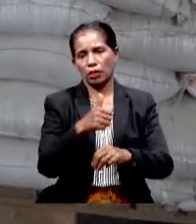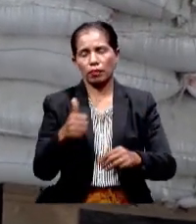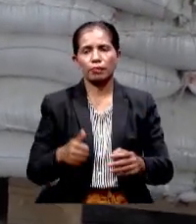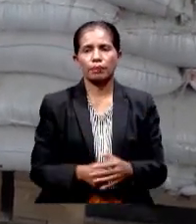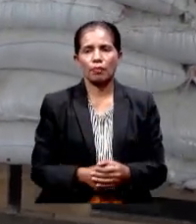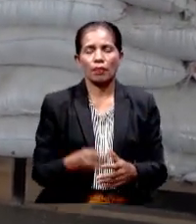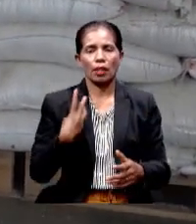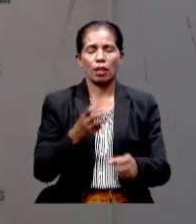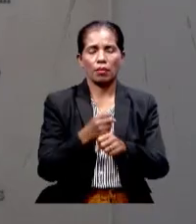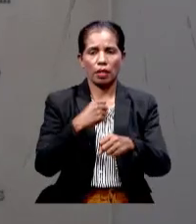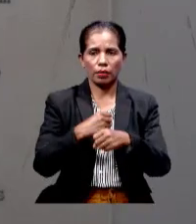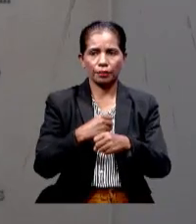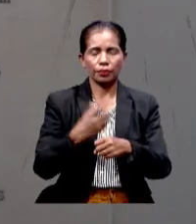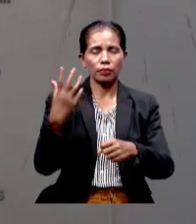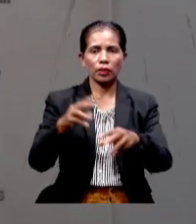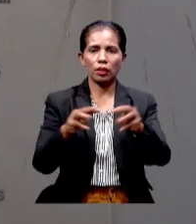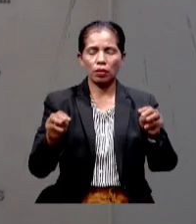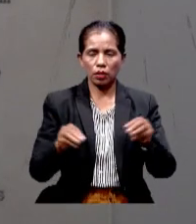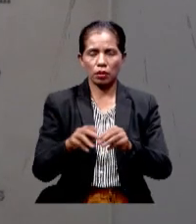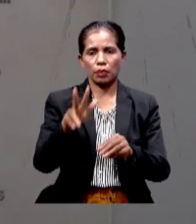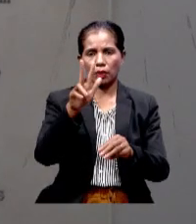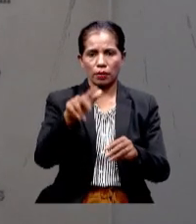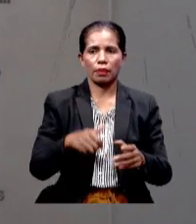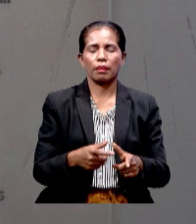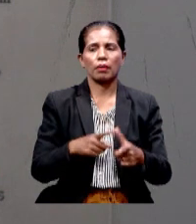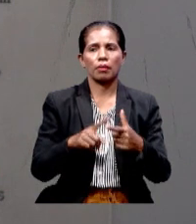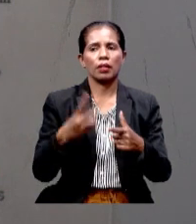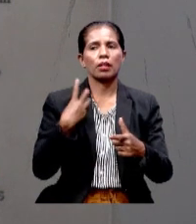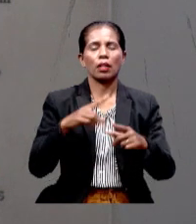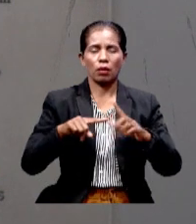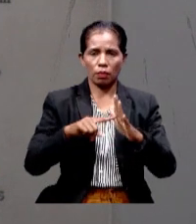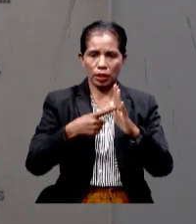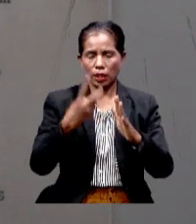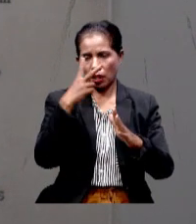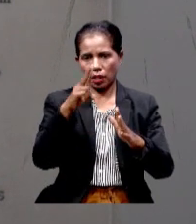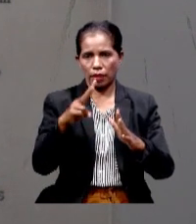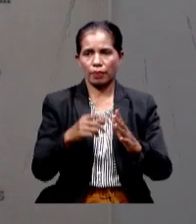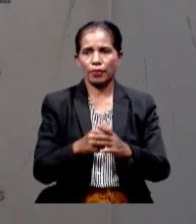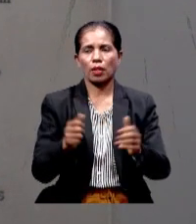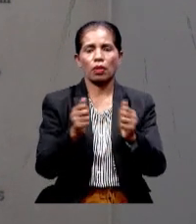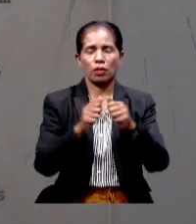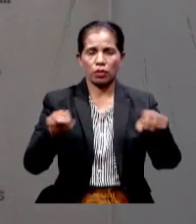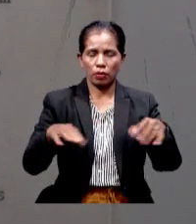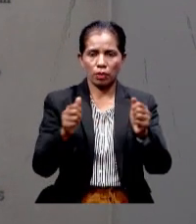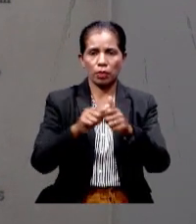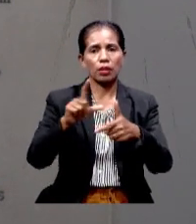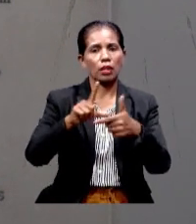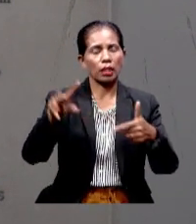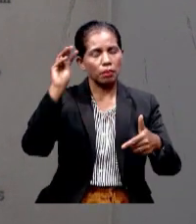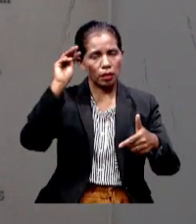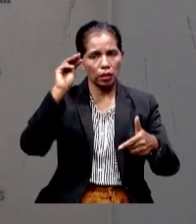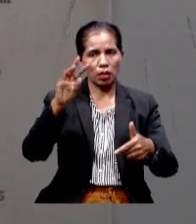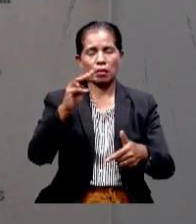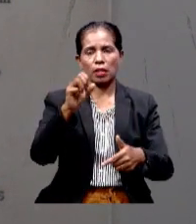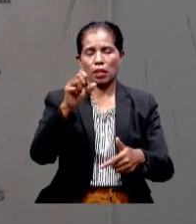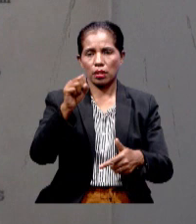Logístico Nacional halo intervenção e a do município Toluana. Mebe ita começa hare ho serviço hamoto com linha ministerial e liu solidar social